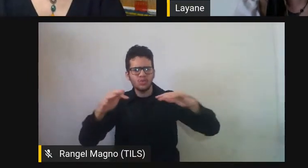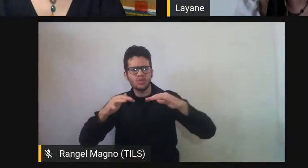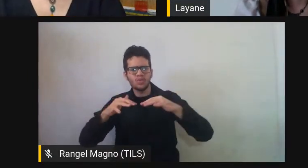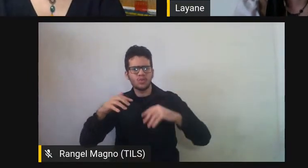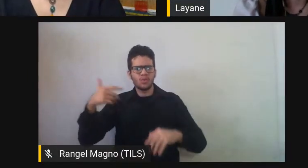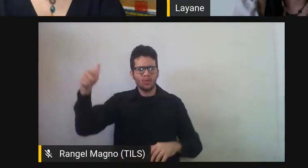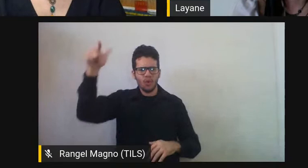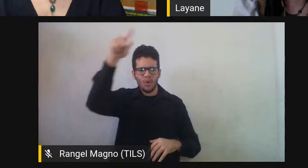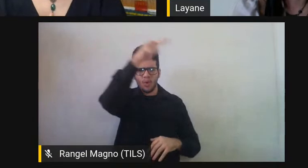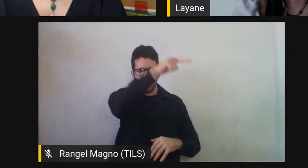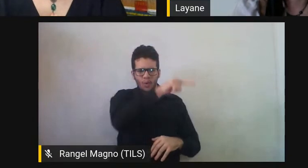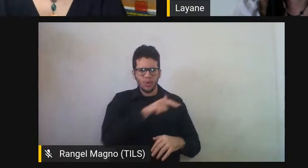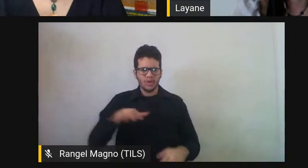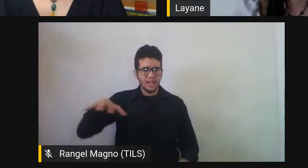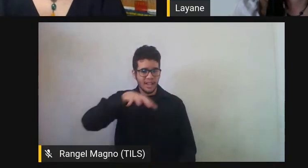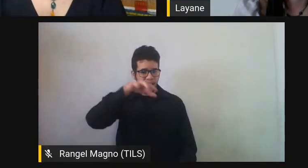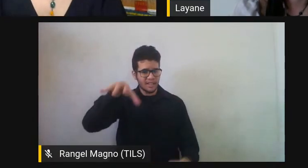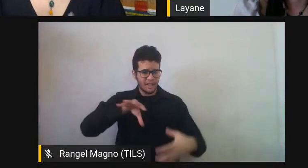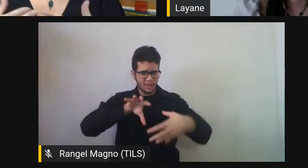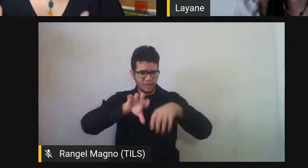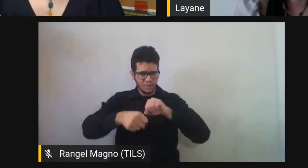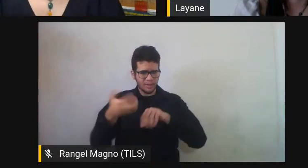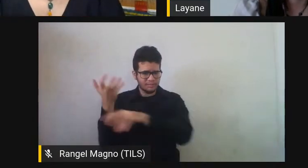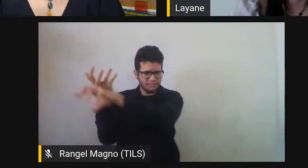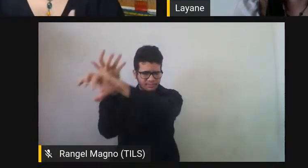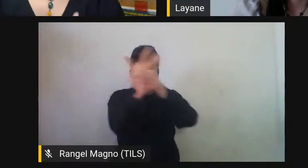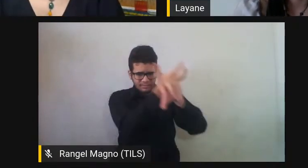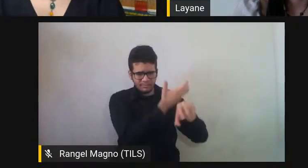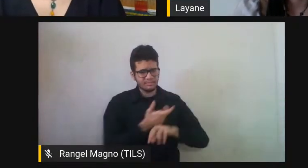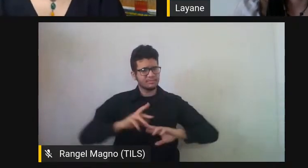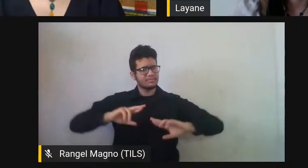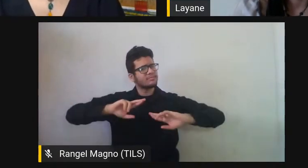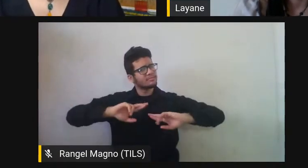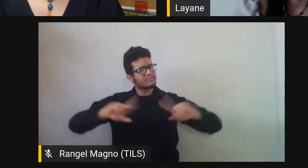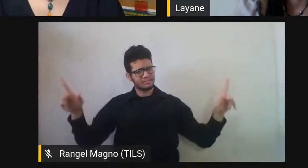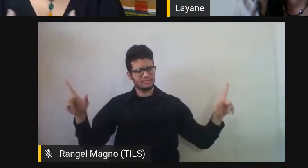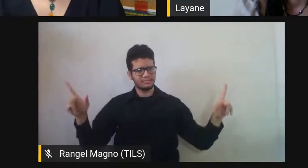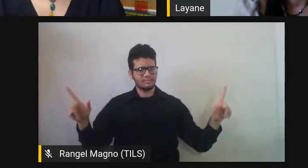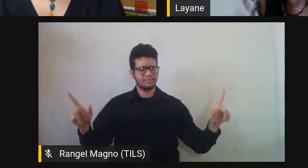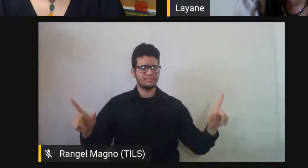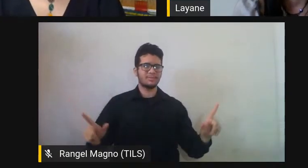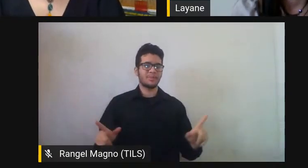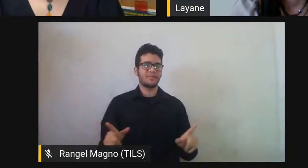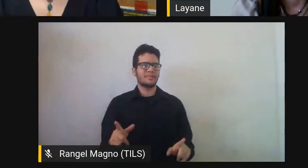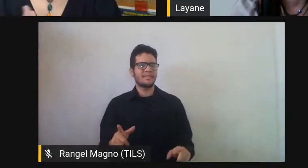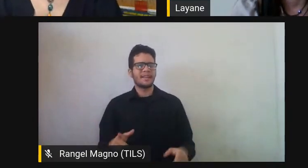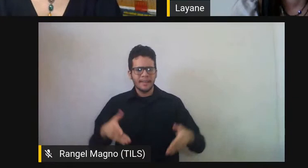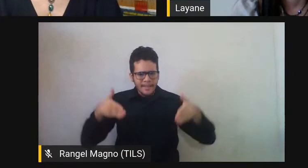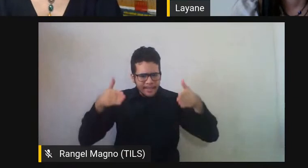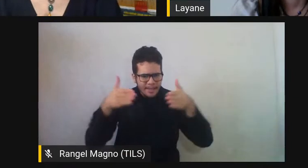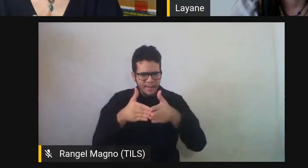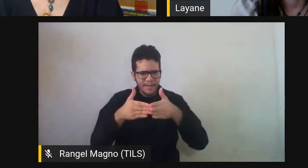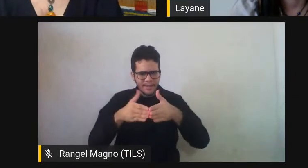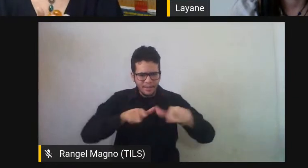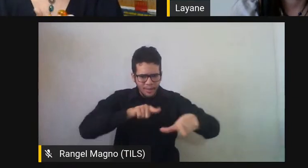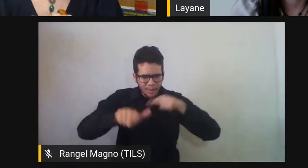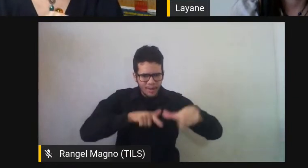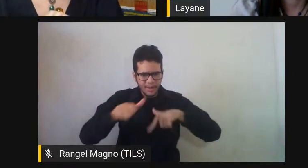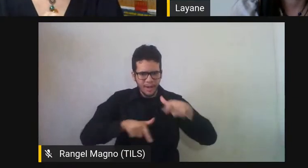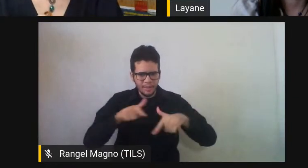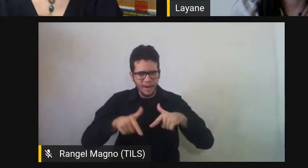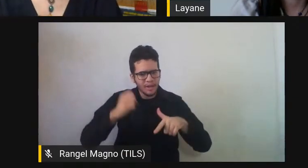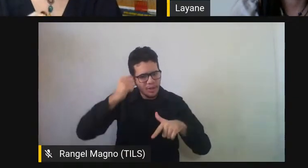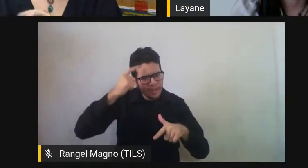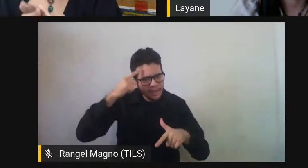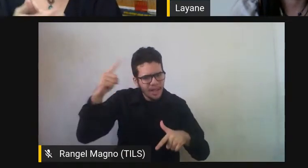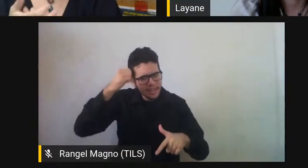as disciplinas e aí quando eu trago as ideias da linguística geral e mais especificamente as ideias do Socir